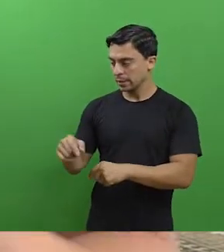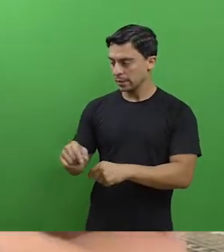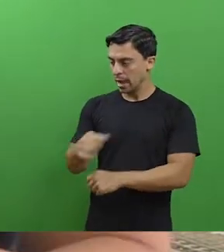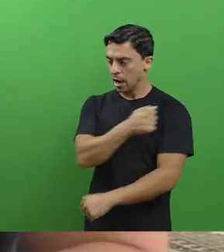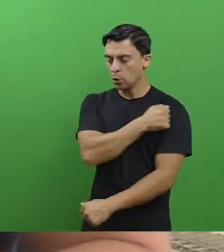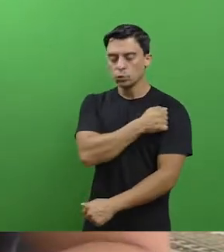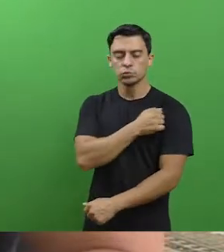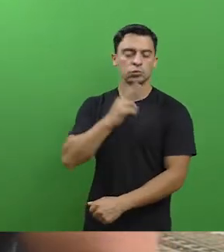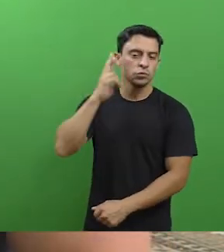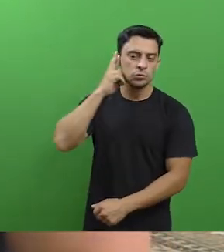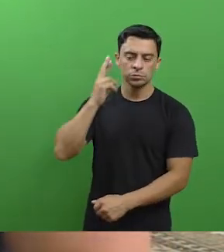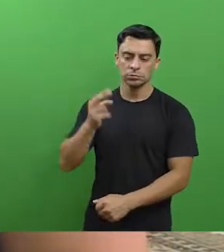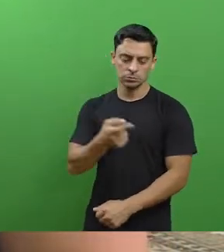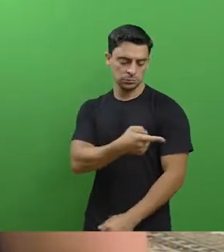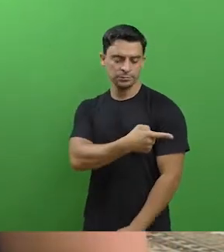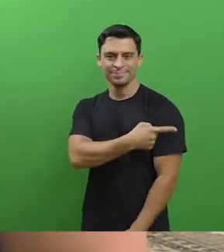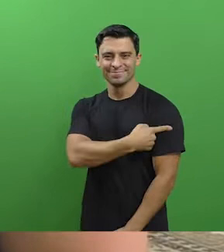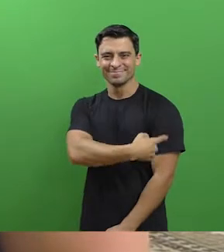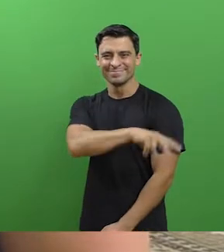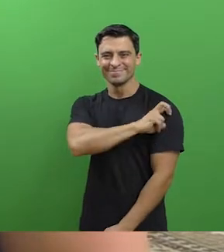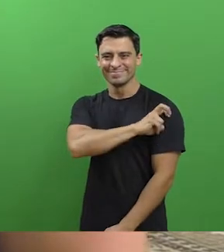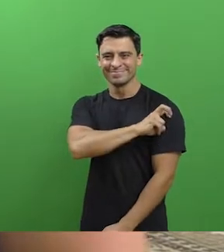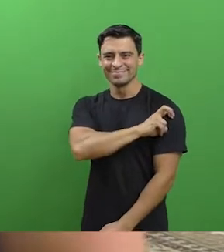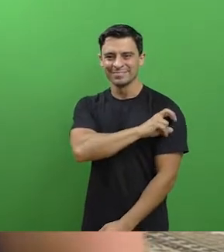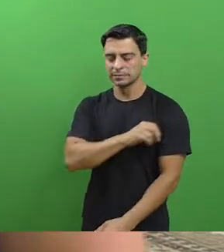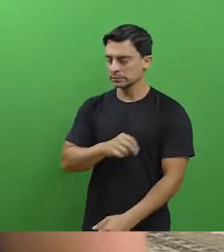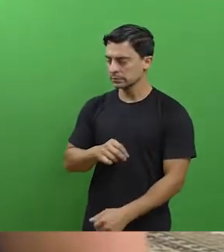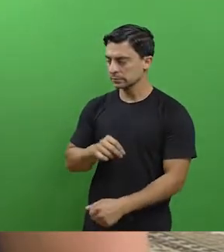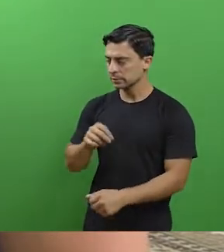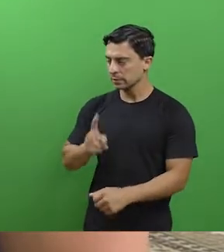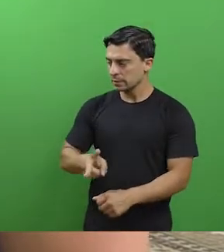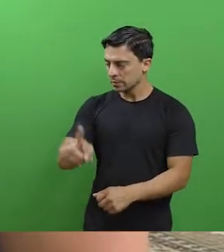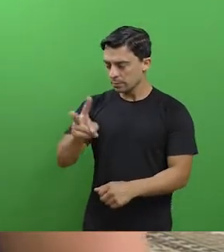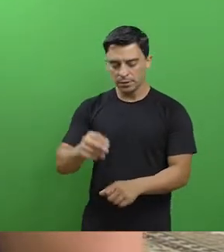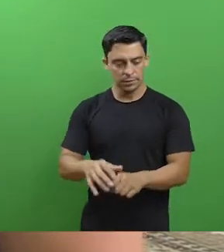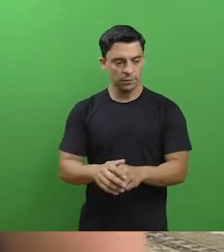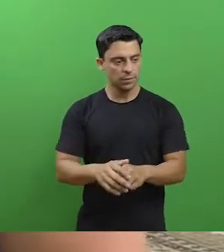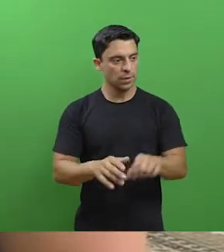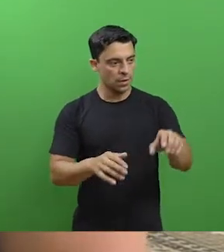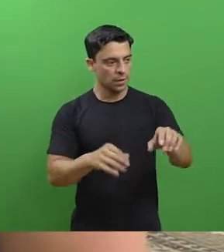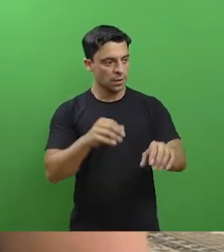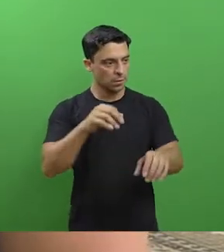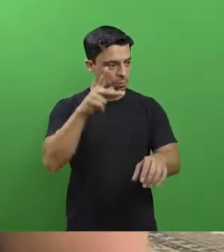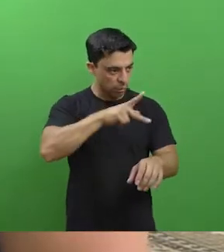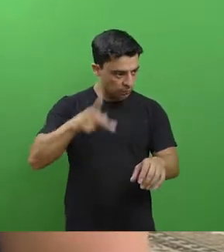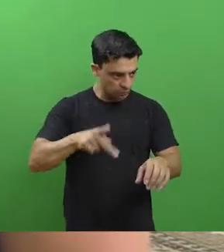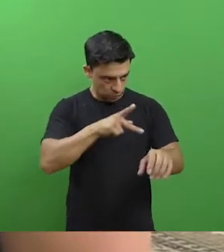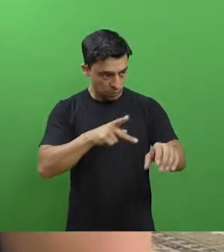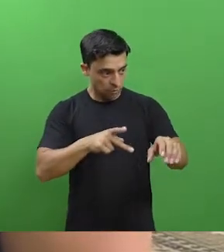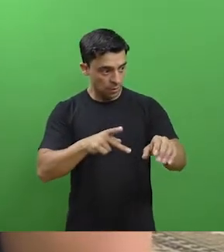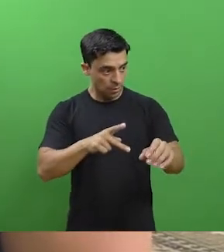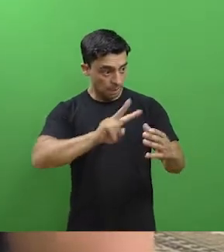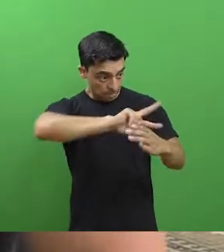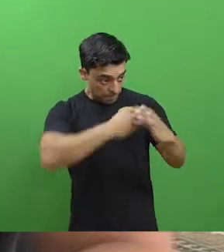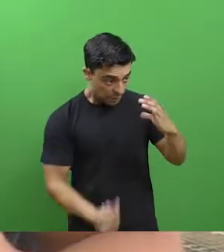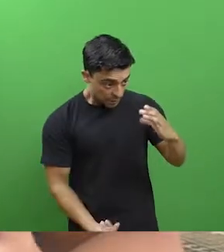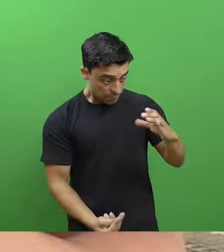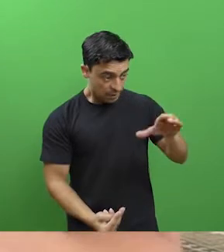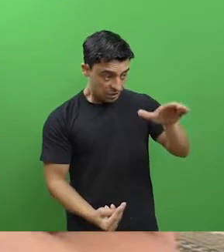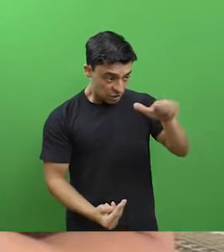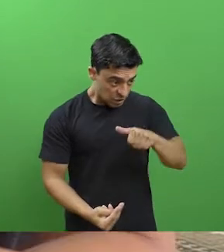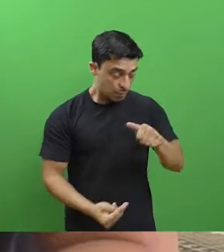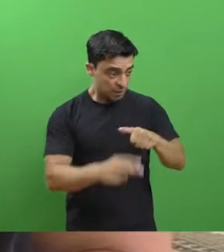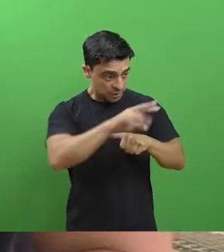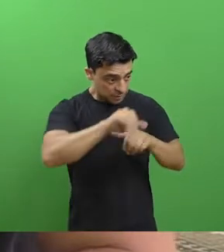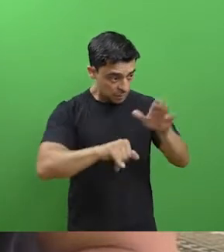séries iniciais. Então, daí eles todo ano contratam os professores bilíngues. E em